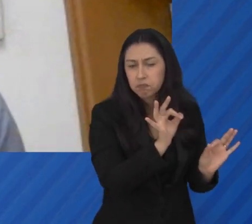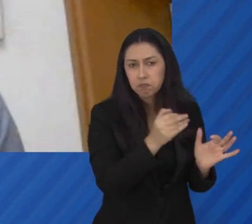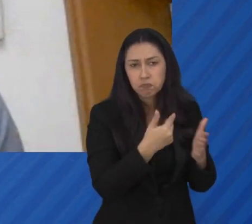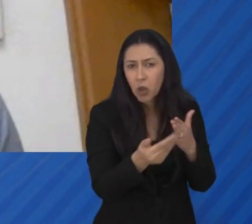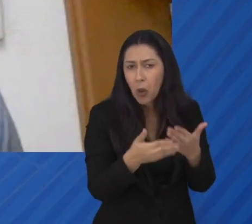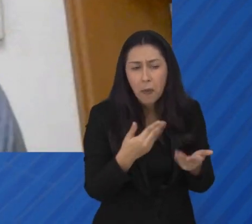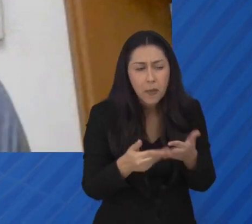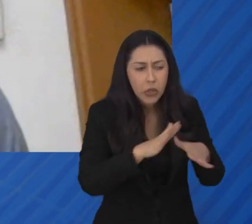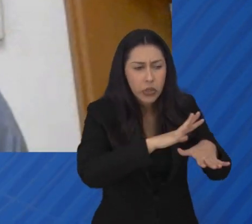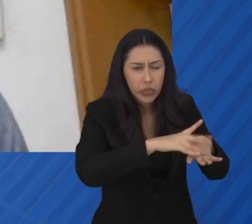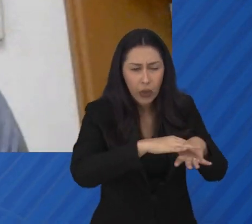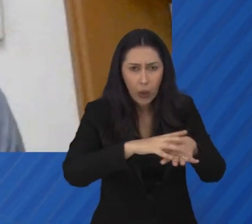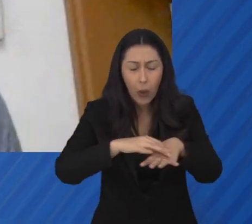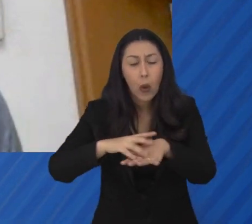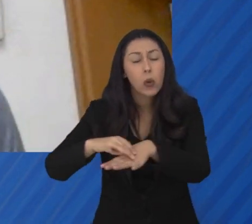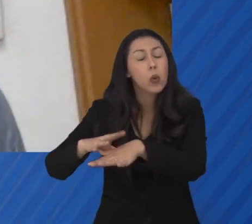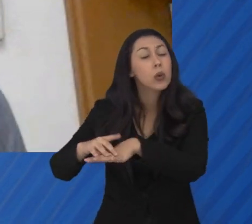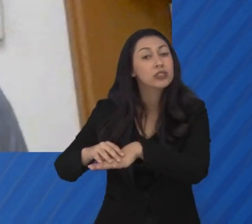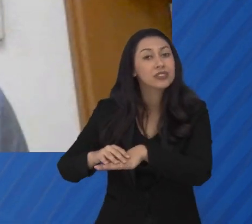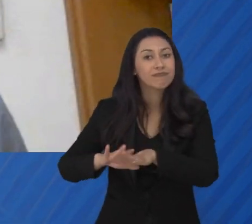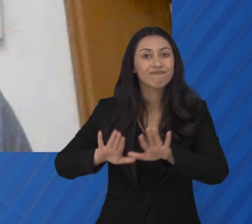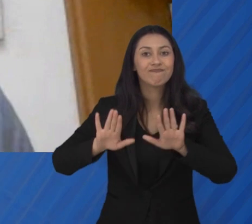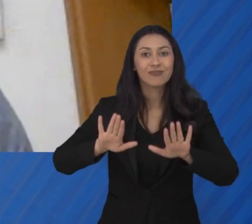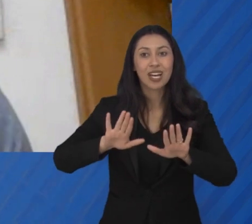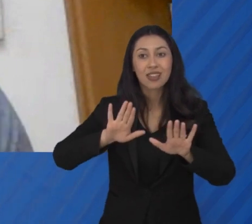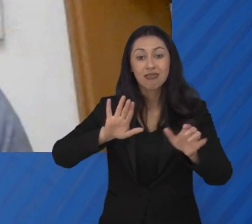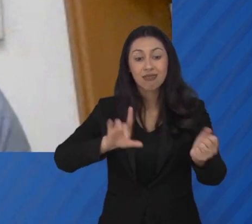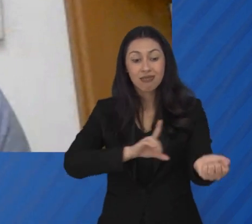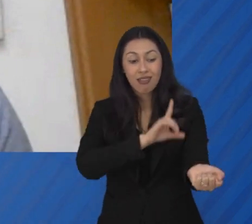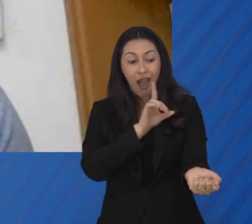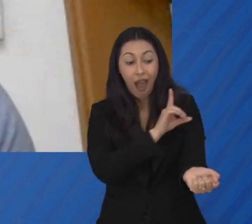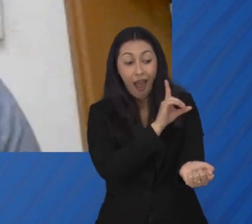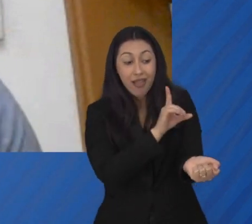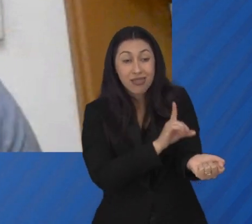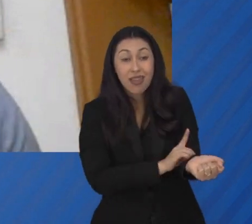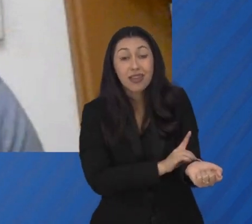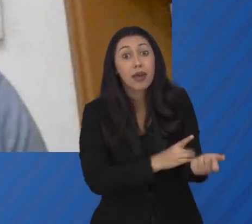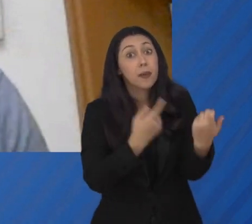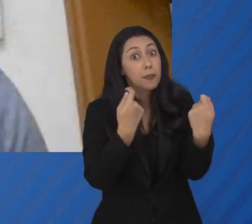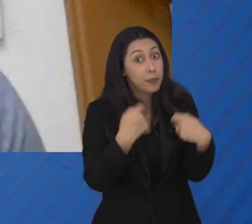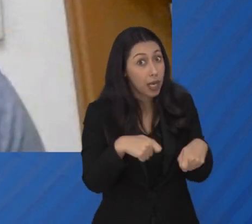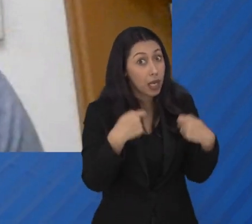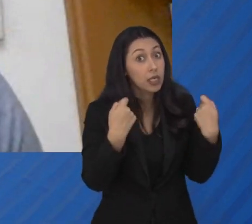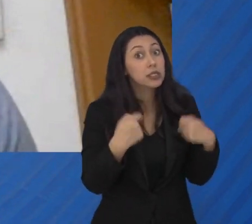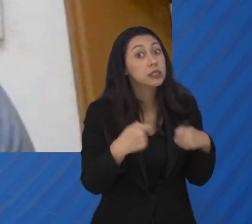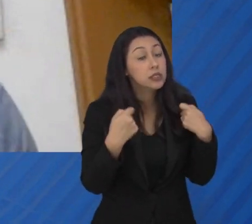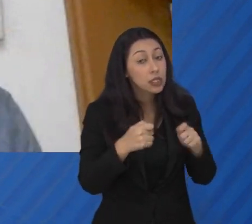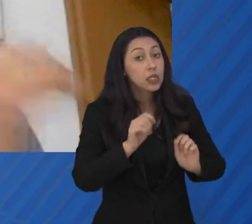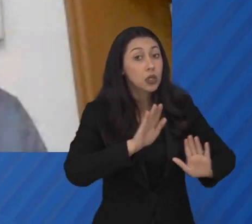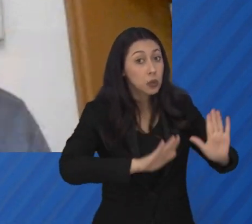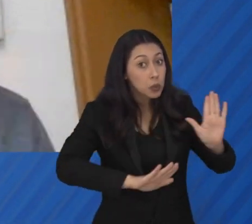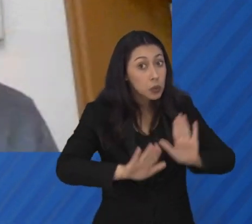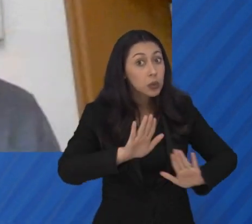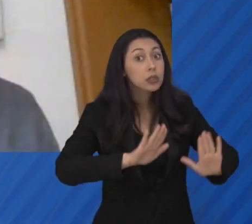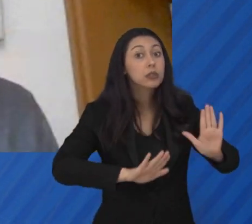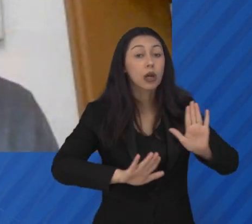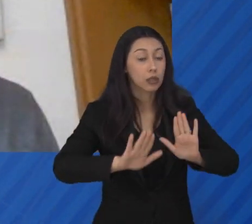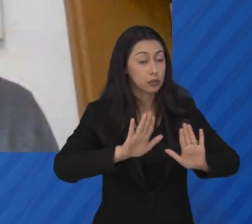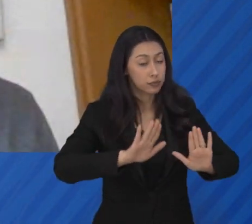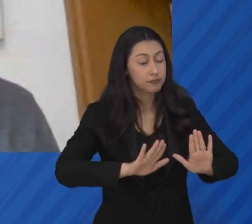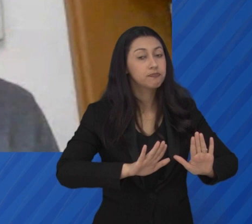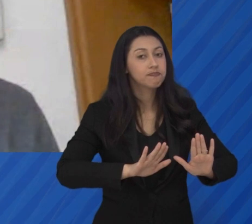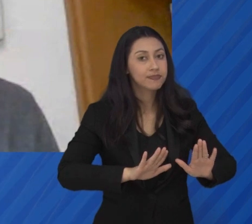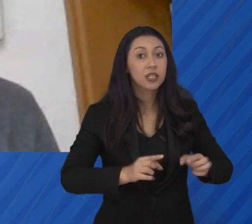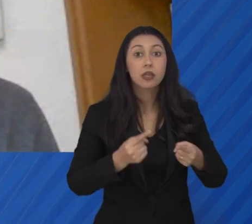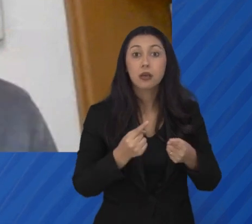infecciosas, sejam elas virais ou bacterianas. Mas na dengue, ela é muito mais importante que nas outras